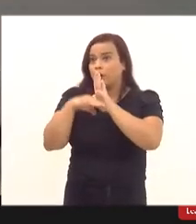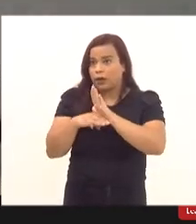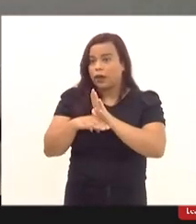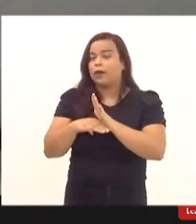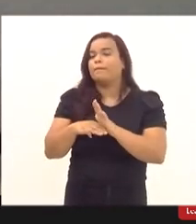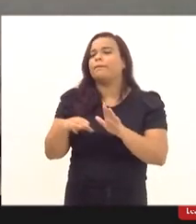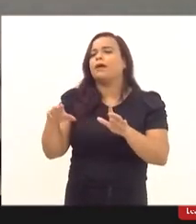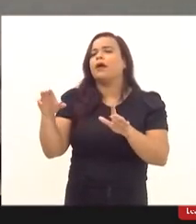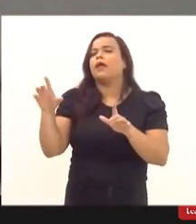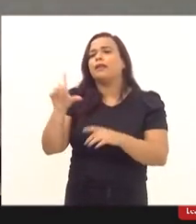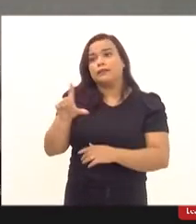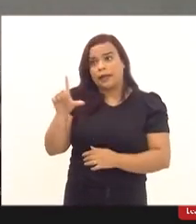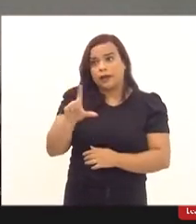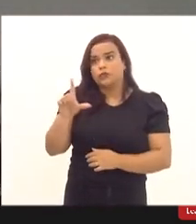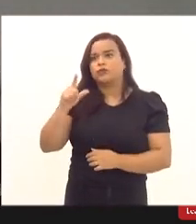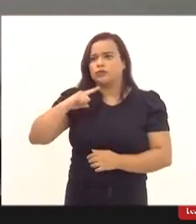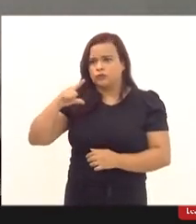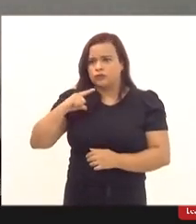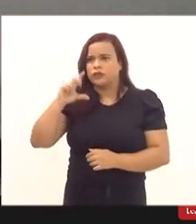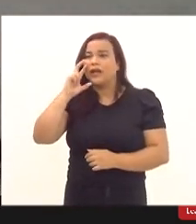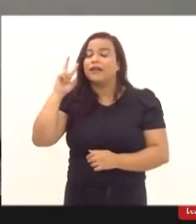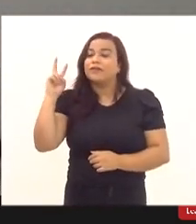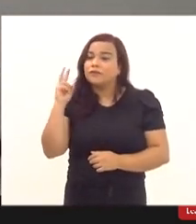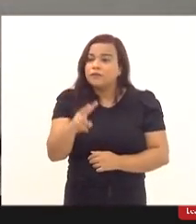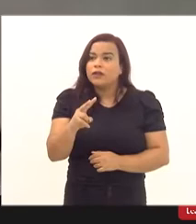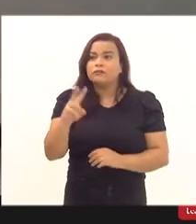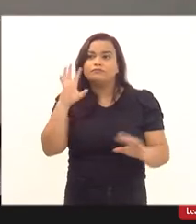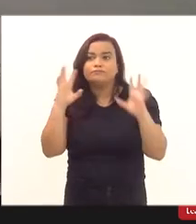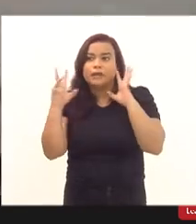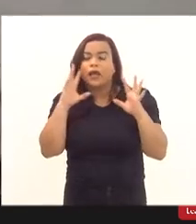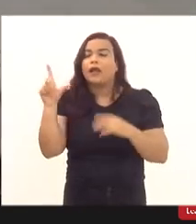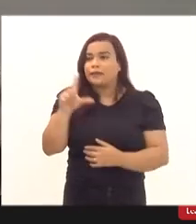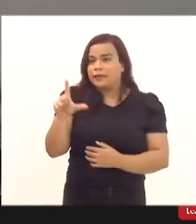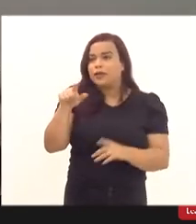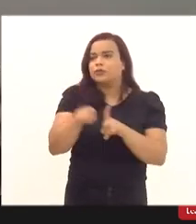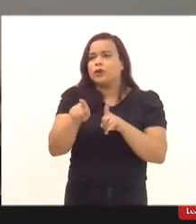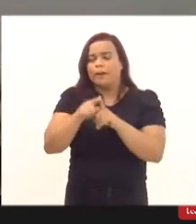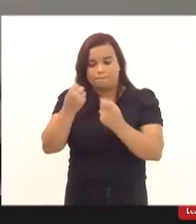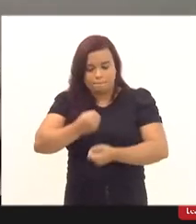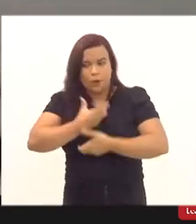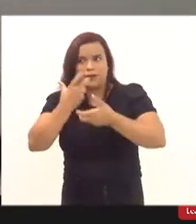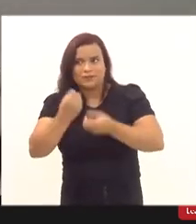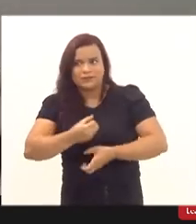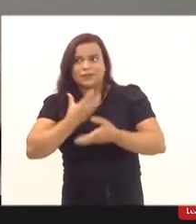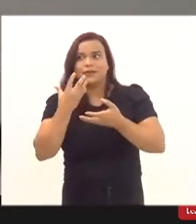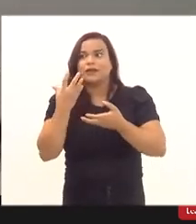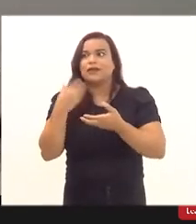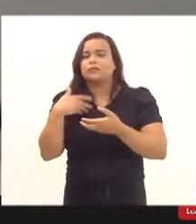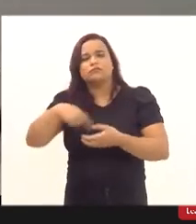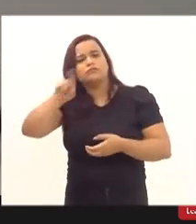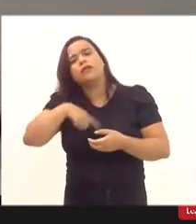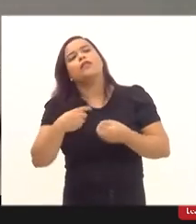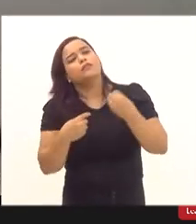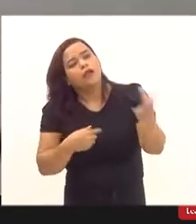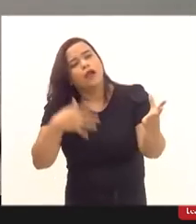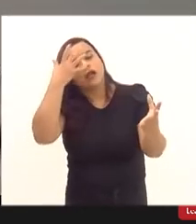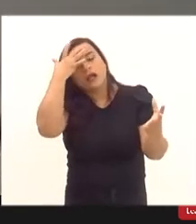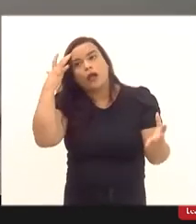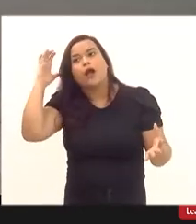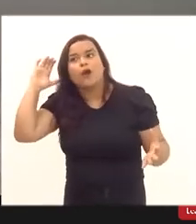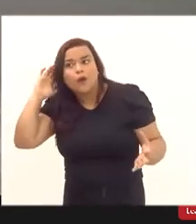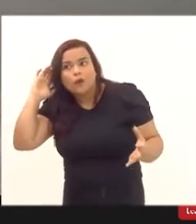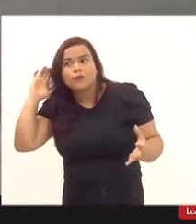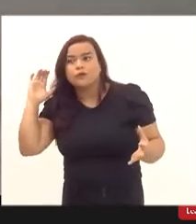literatura Por que a da perspectiva de que a literatura a poesia chegasse aos ouvidos mesmo aqueles não letradas